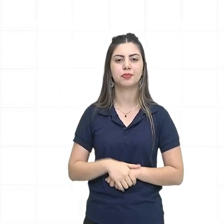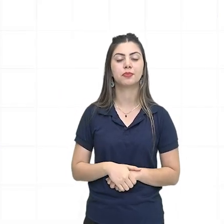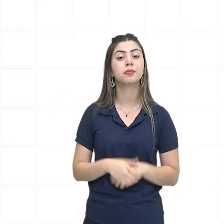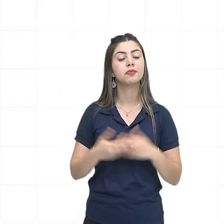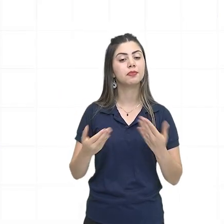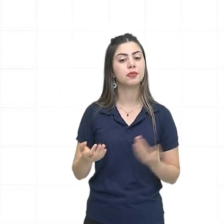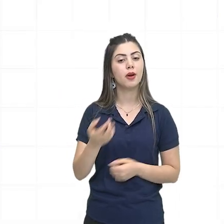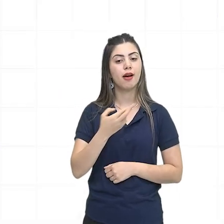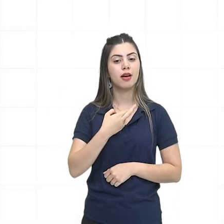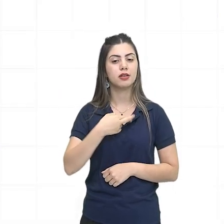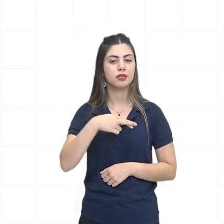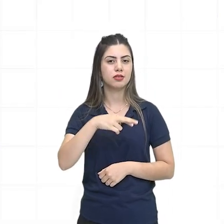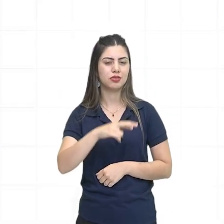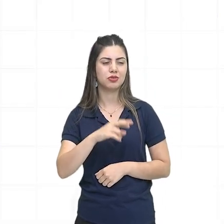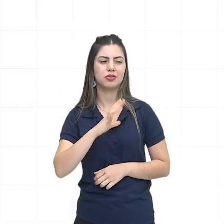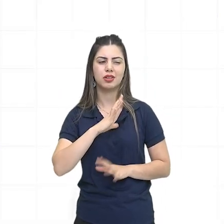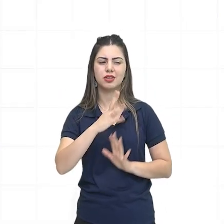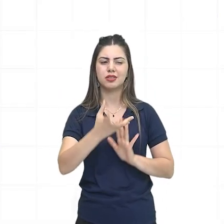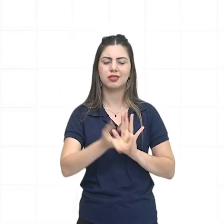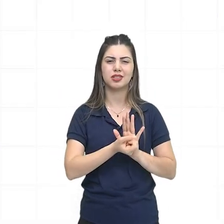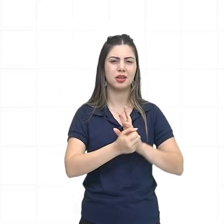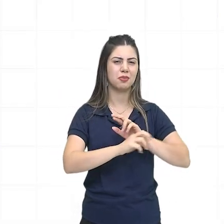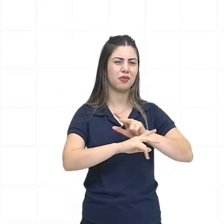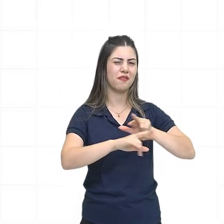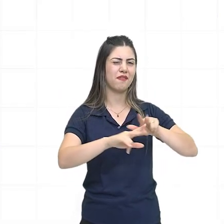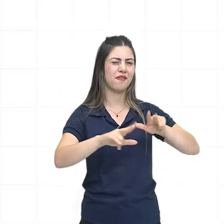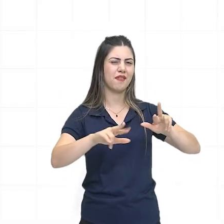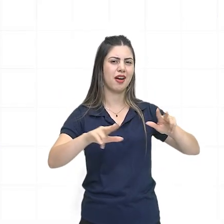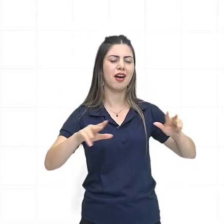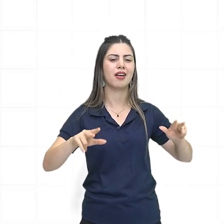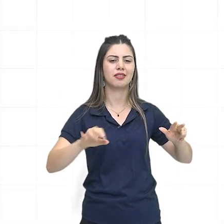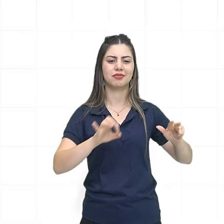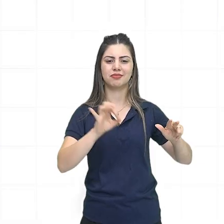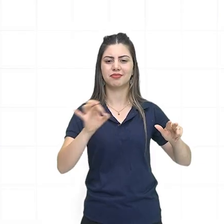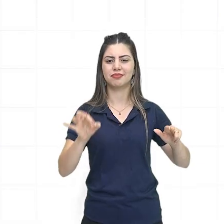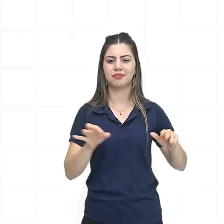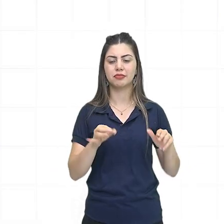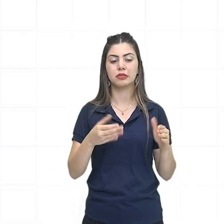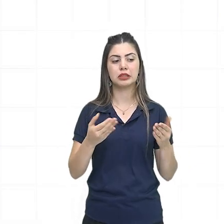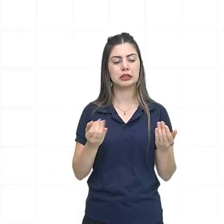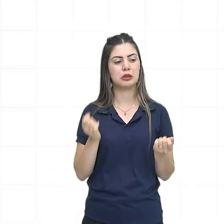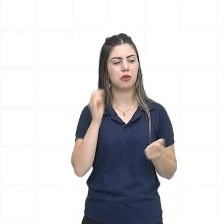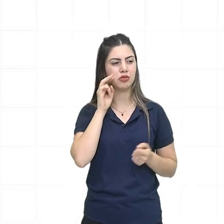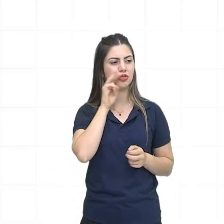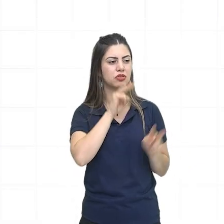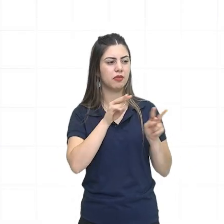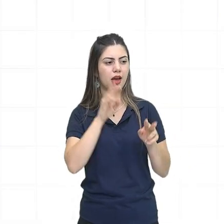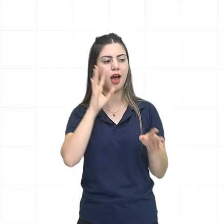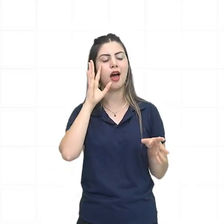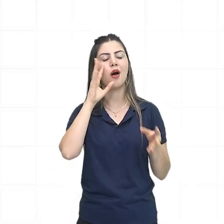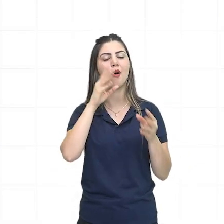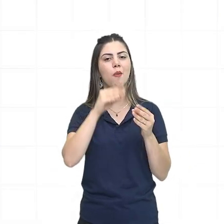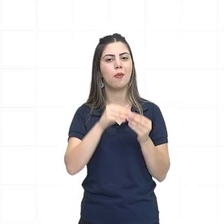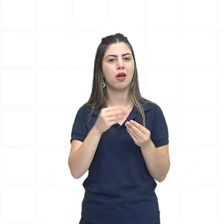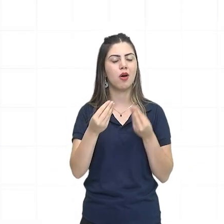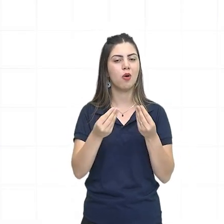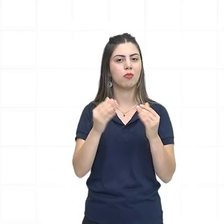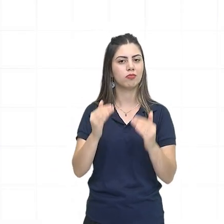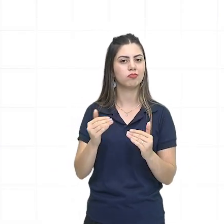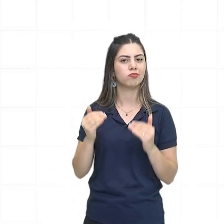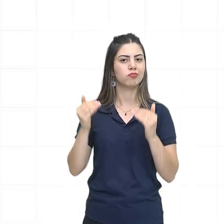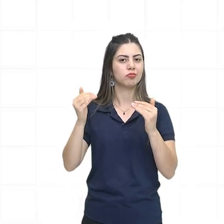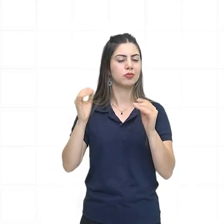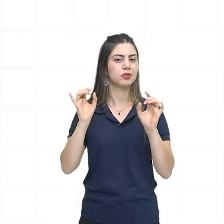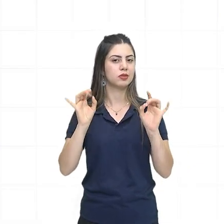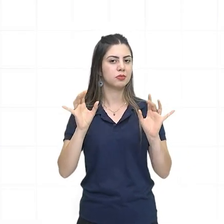As religiões estão repletas de símbolos que enriquecem nossa compreensão sobre o sagrado